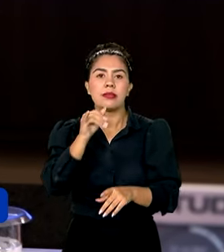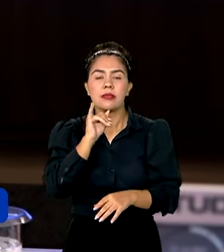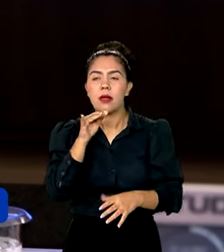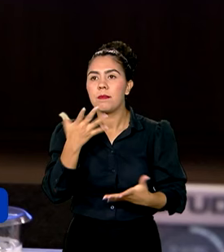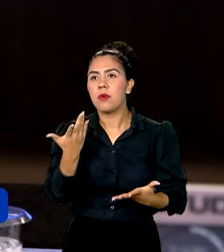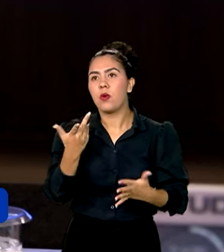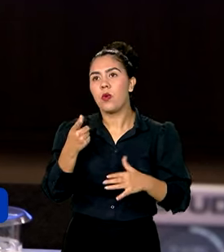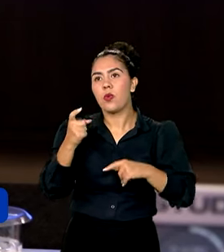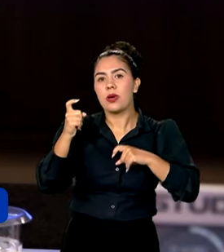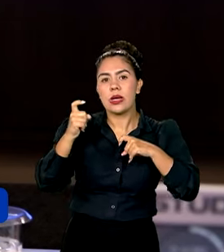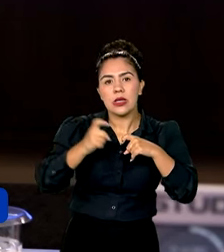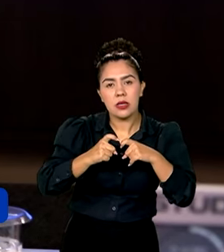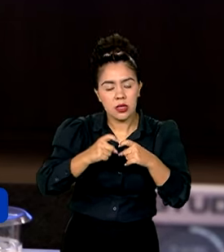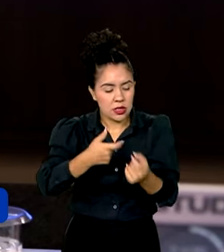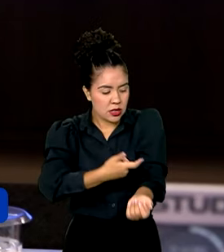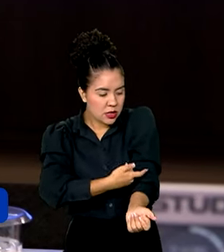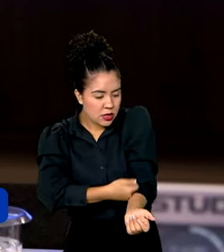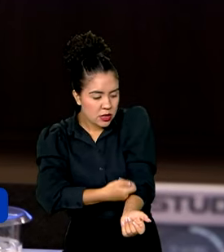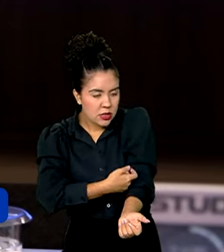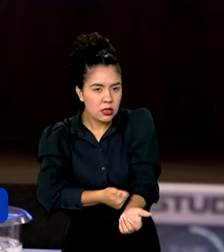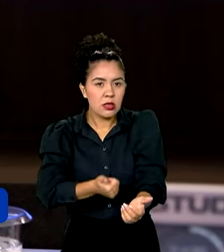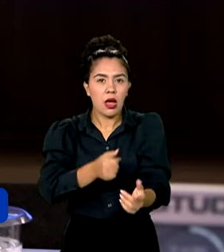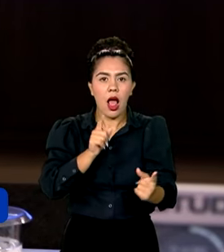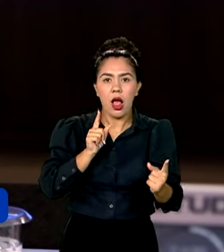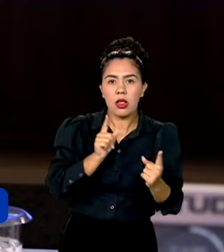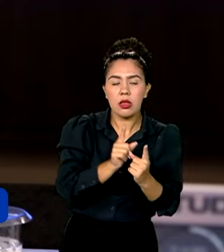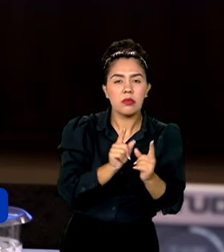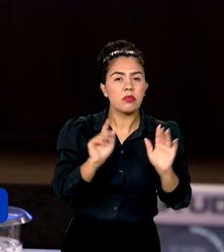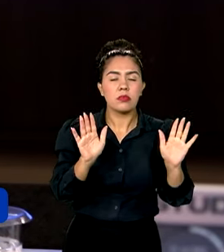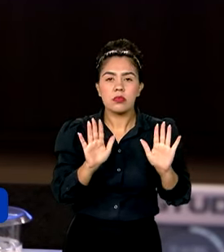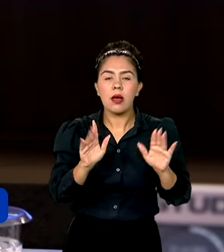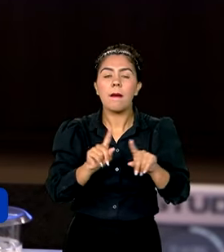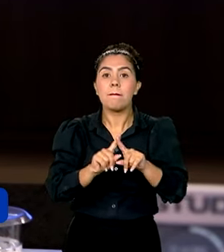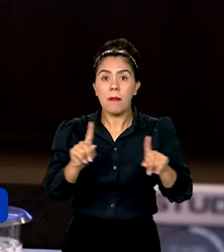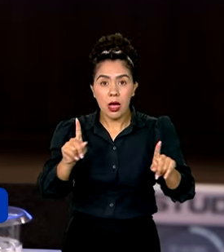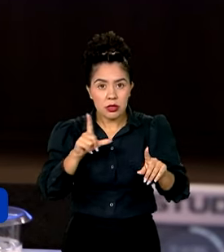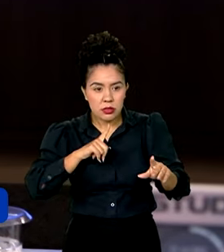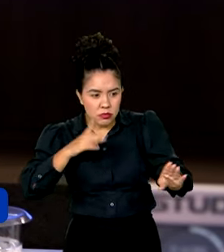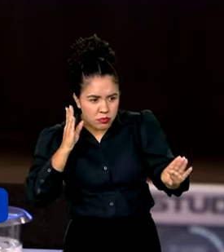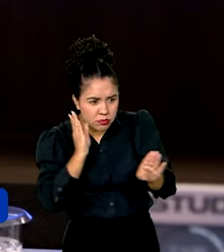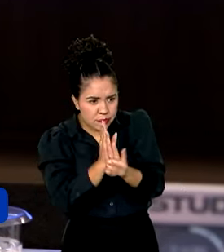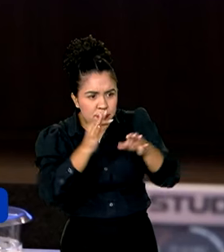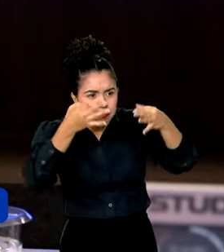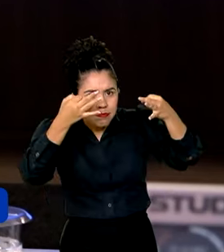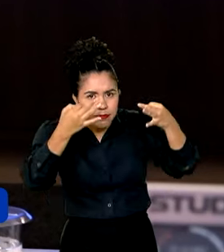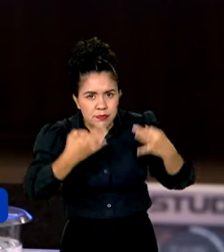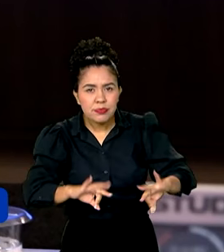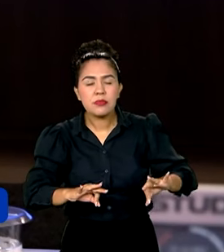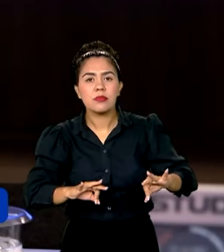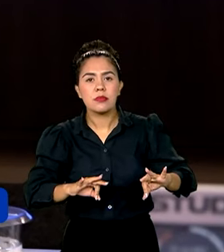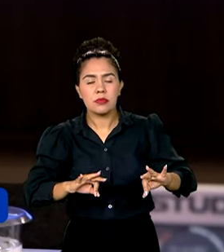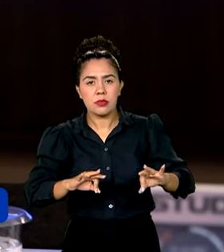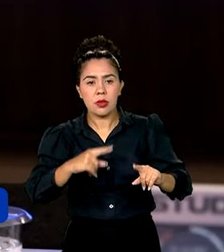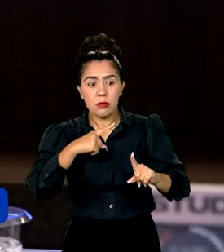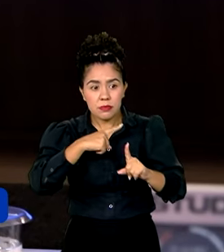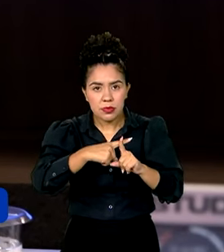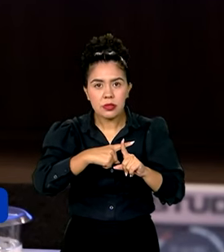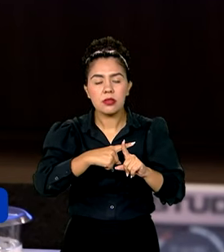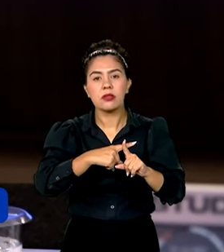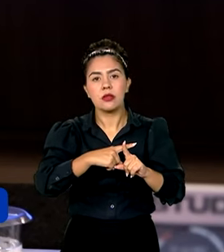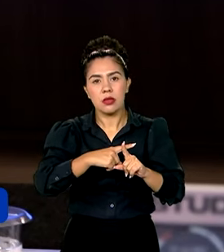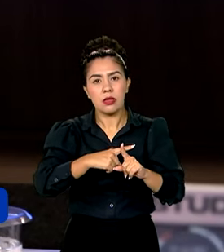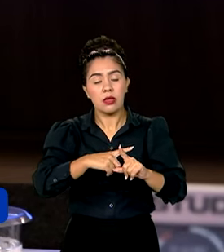isoladamente não uma consulta isoladamente Mas a partir de um diagnóstico feito todo cuidado que o